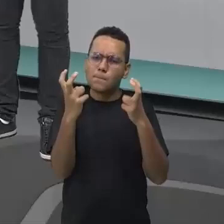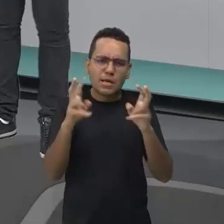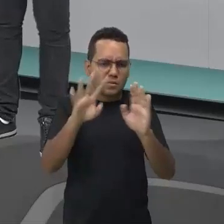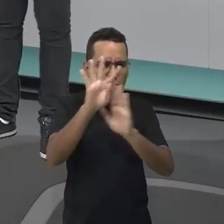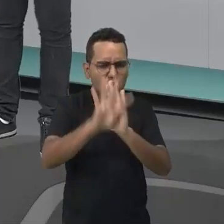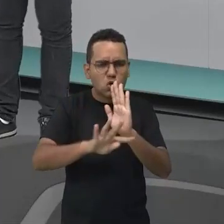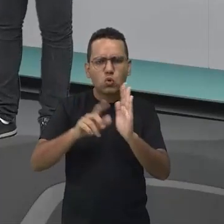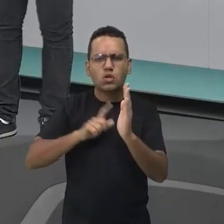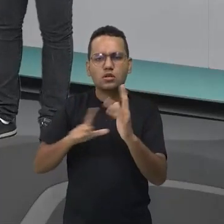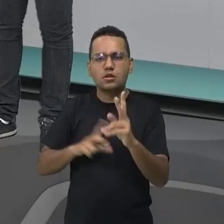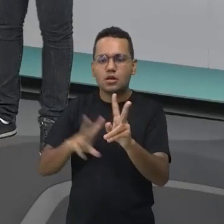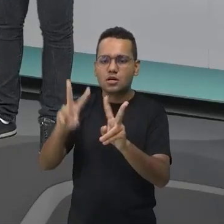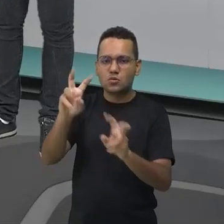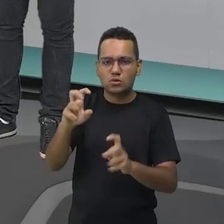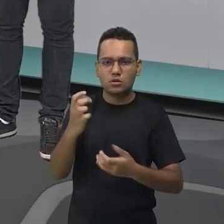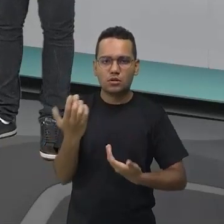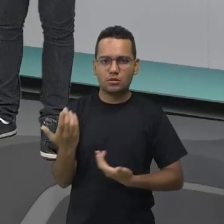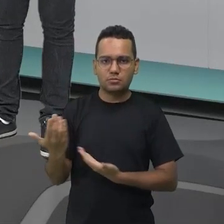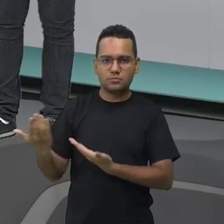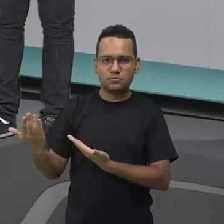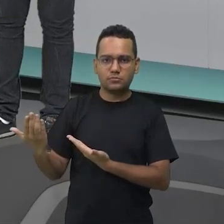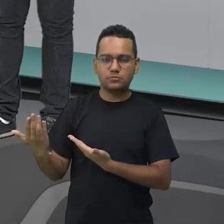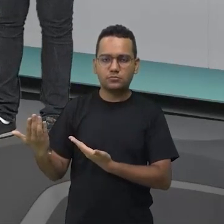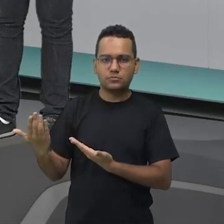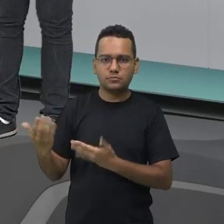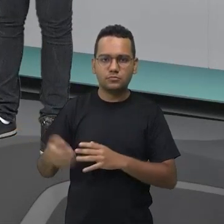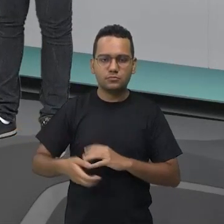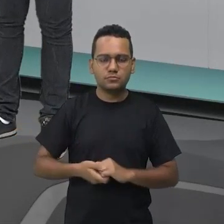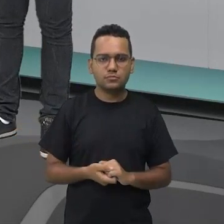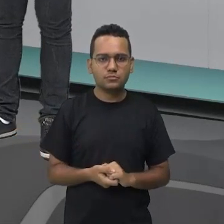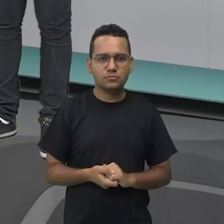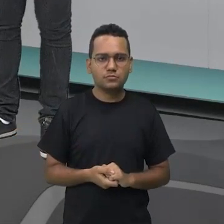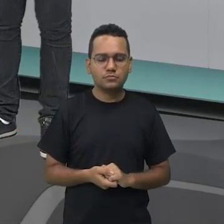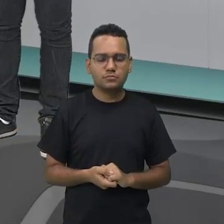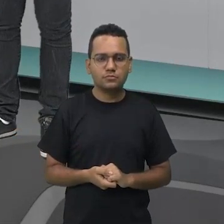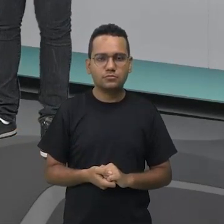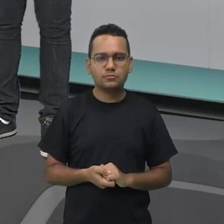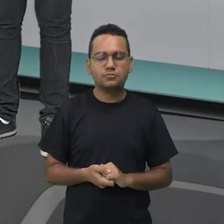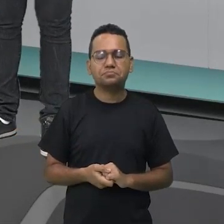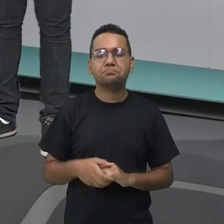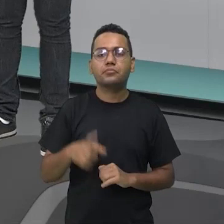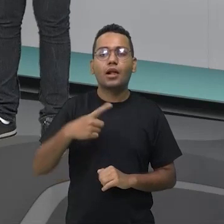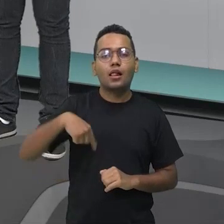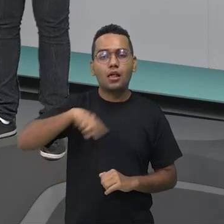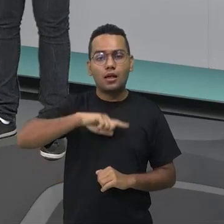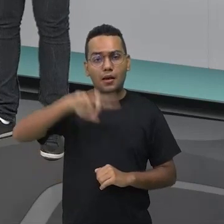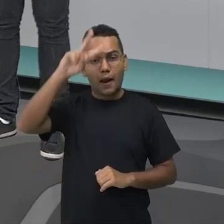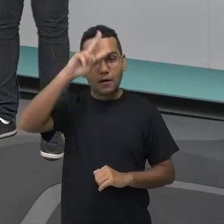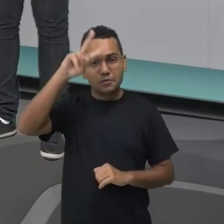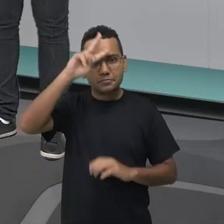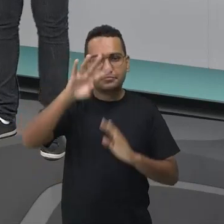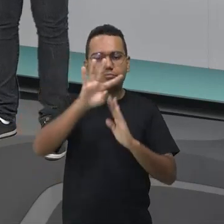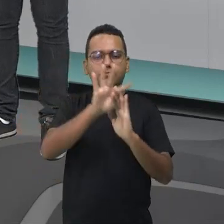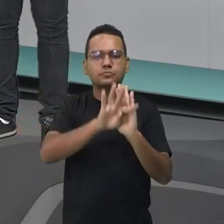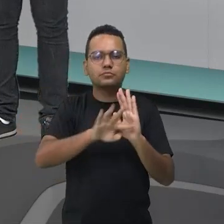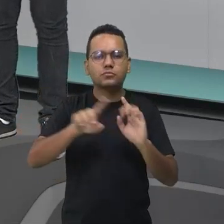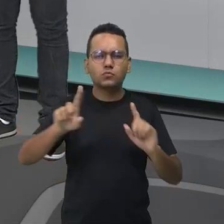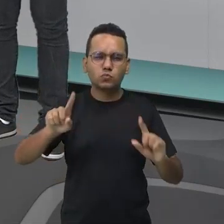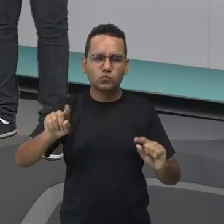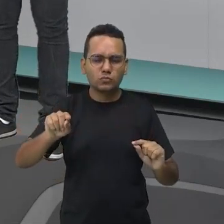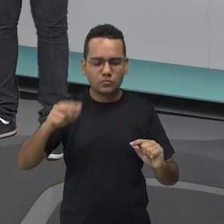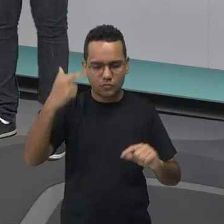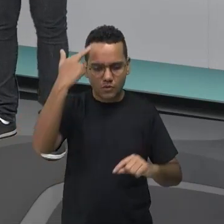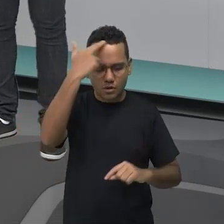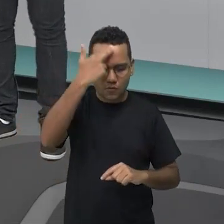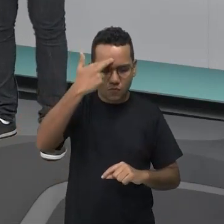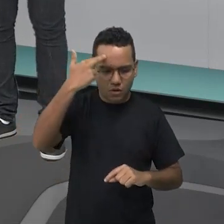texto mais um título, Arma contra supervilões elétricos. Lembre que o nosso texto está refletindo exatamente sobre